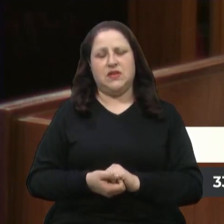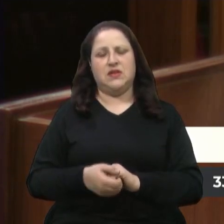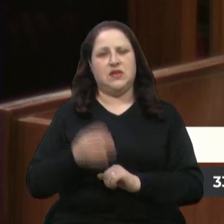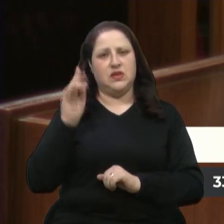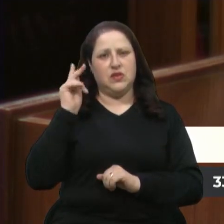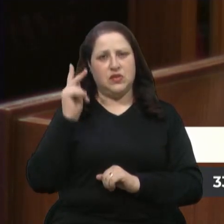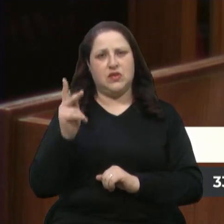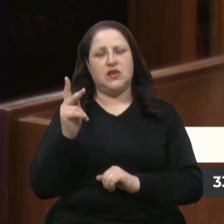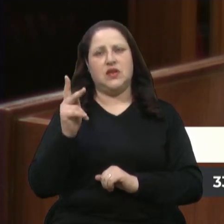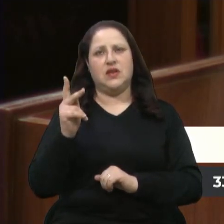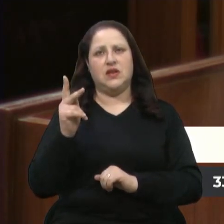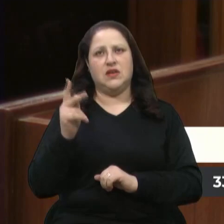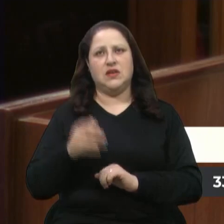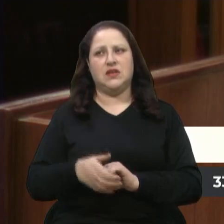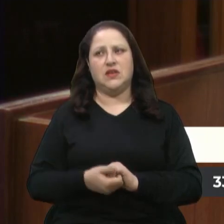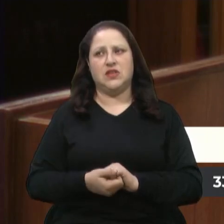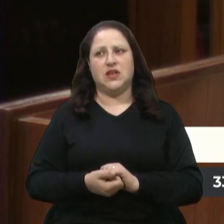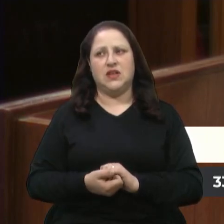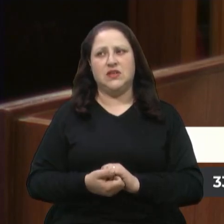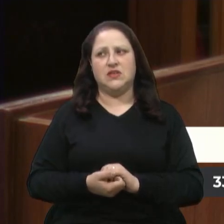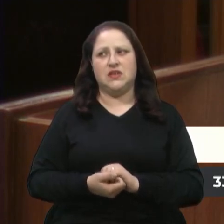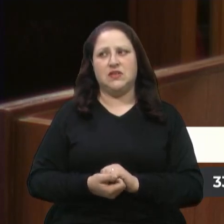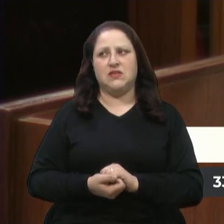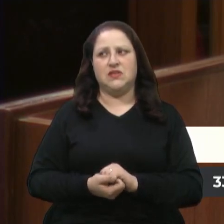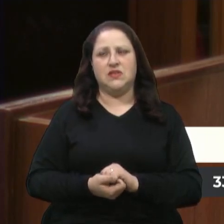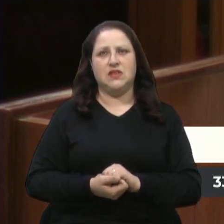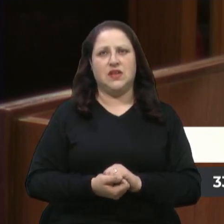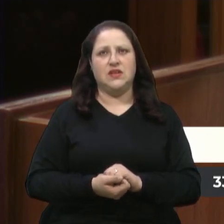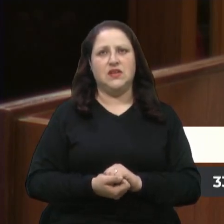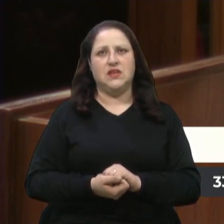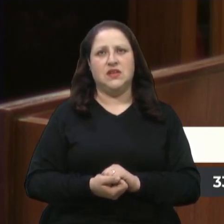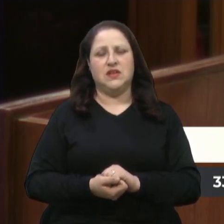de superação, né, que isso é